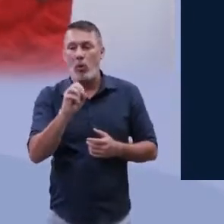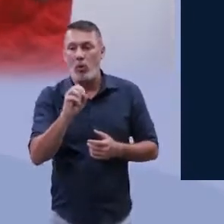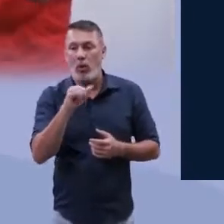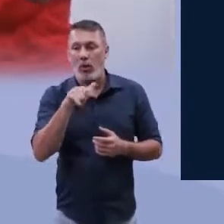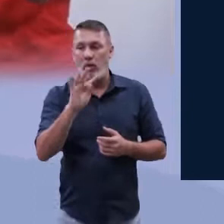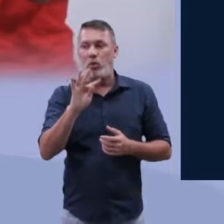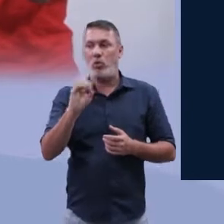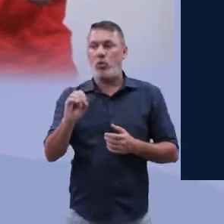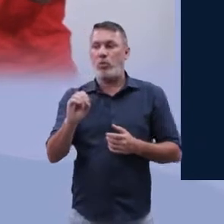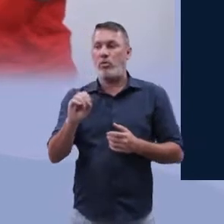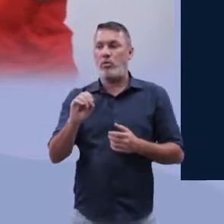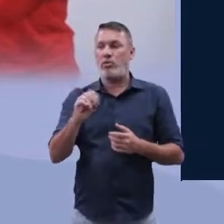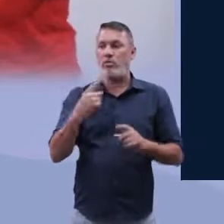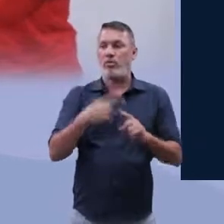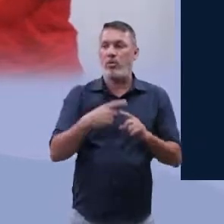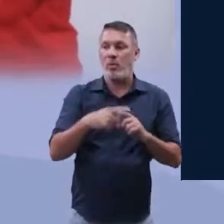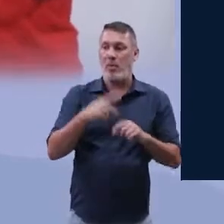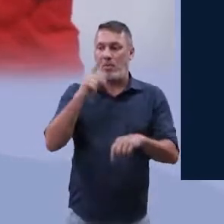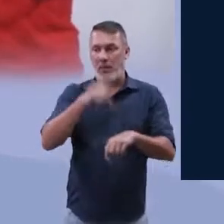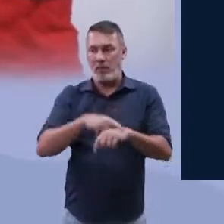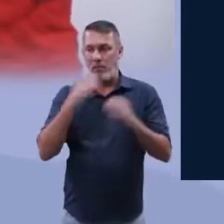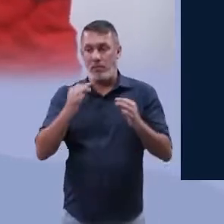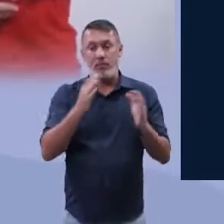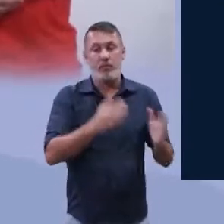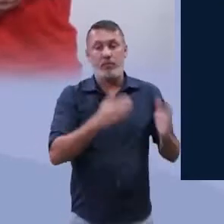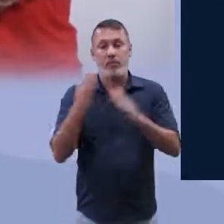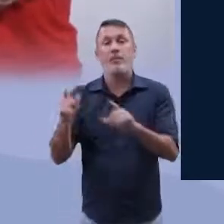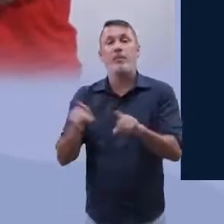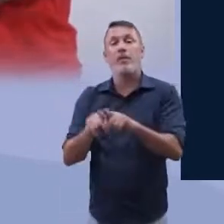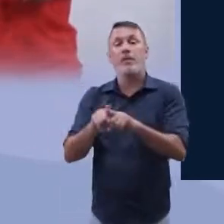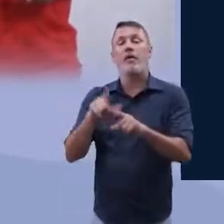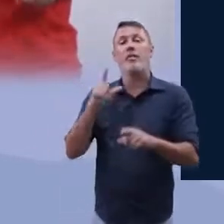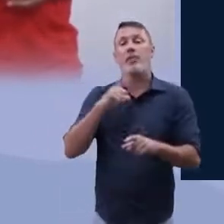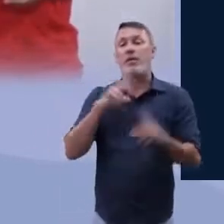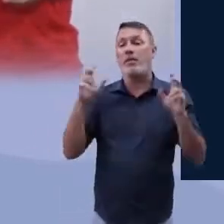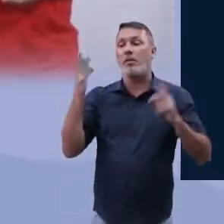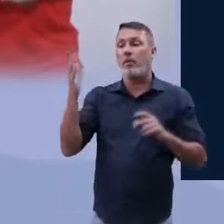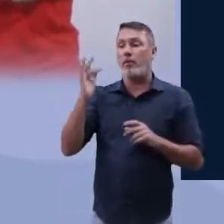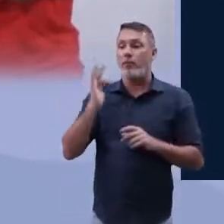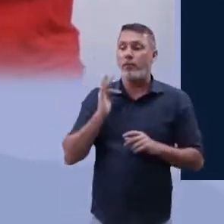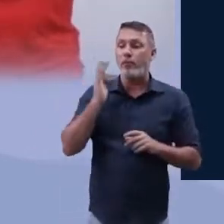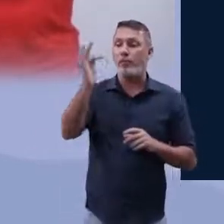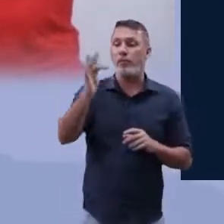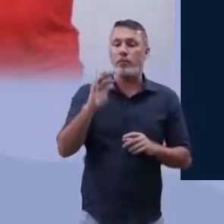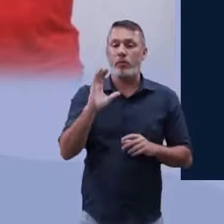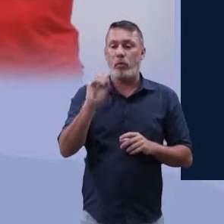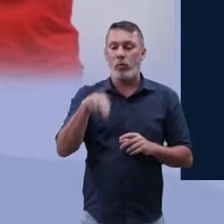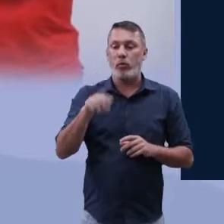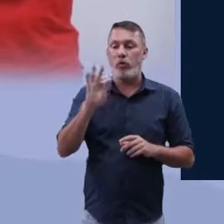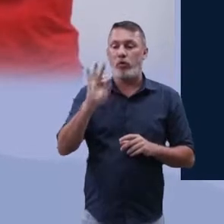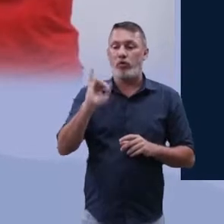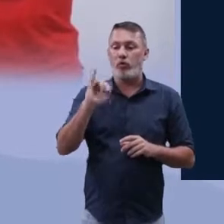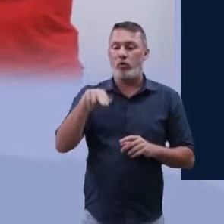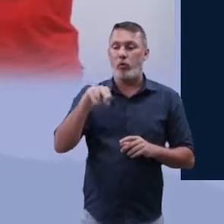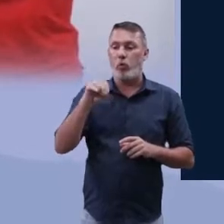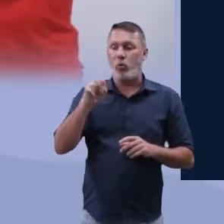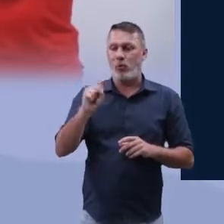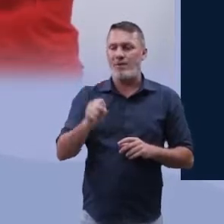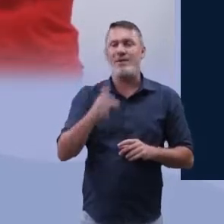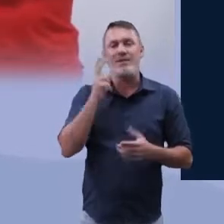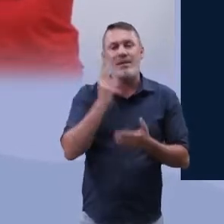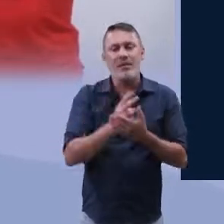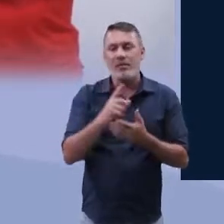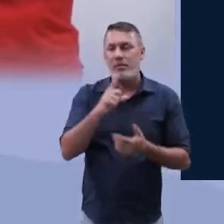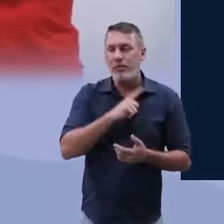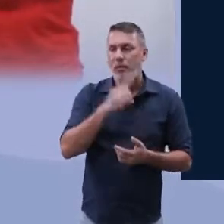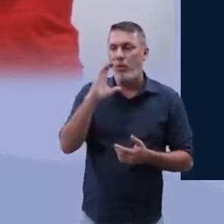existe esse plano já. Essa ideia já está aqui. E nós temos o future continuous, que é quando a gente usa o verbo. Toda vez que